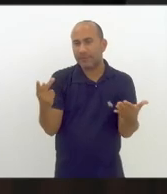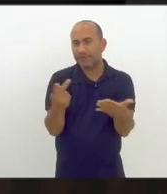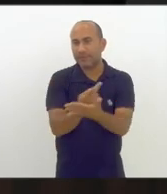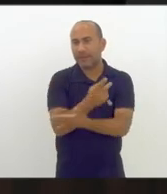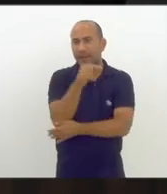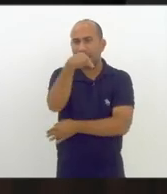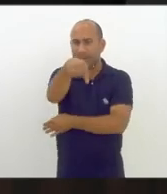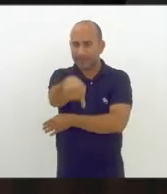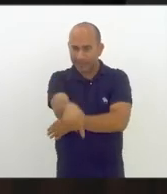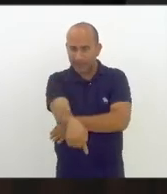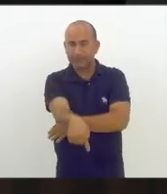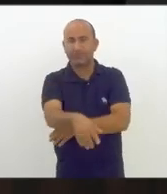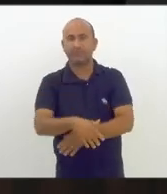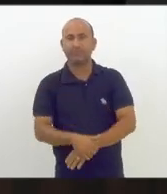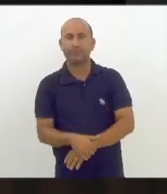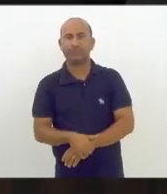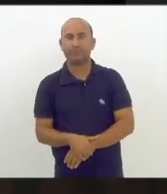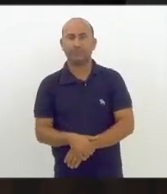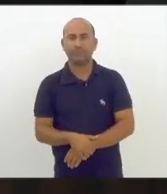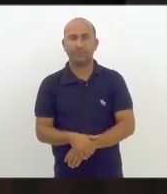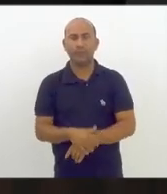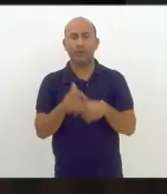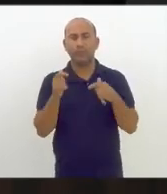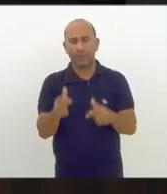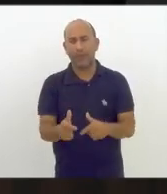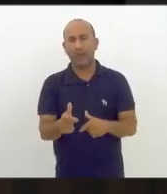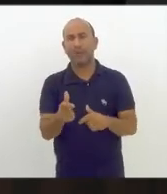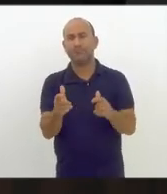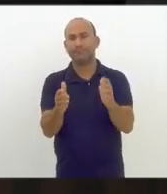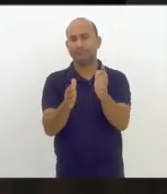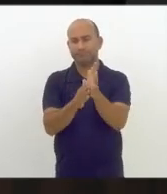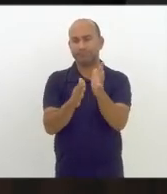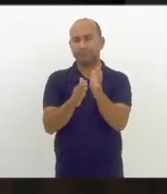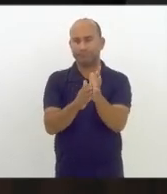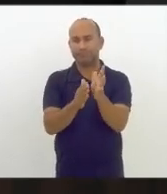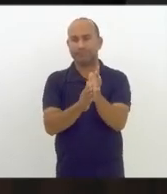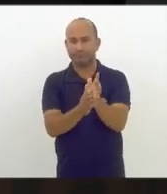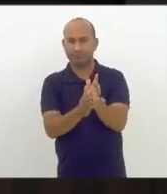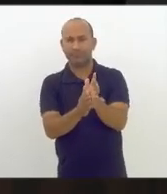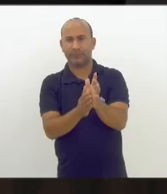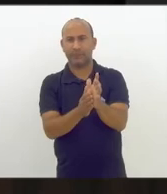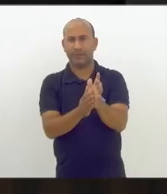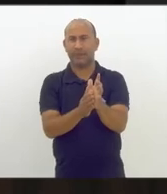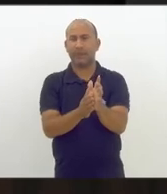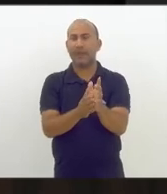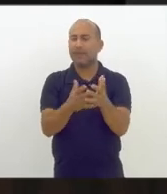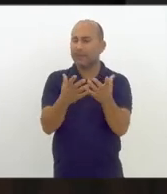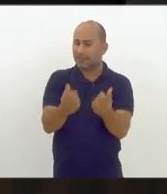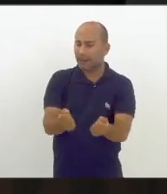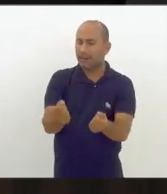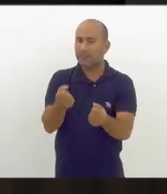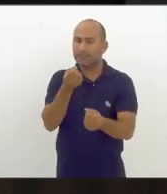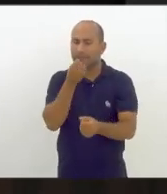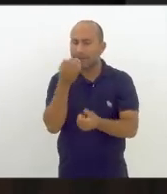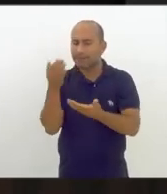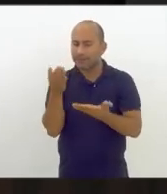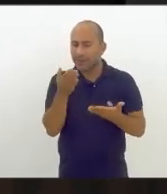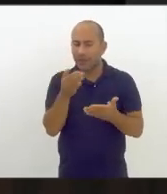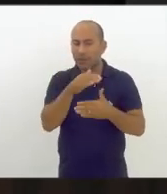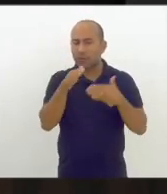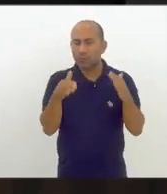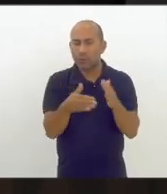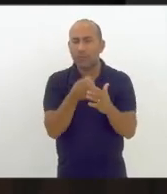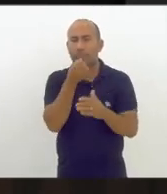andar térreo, onde o desembargador receberá os cumprimentos. Tenham todos uma boa noite,